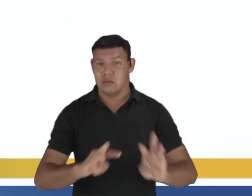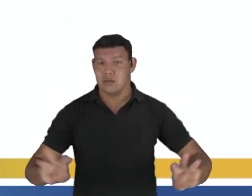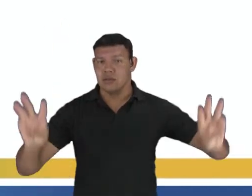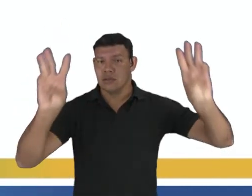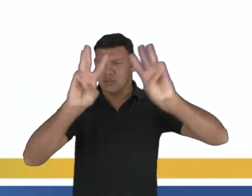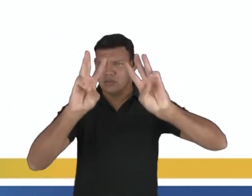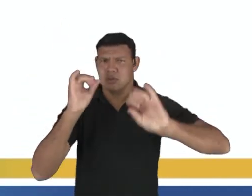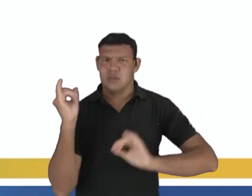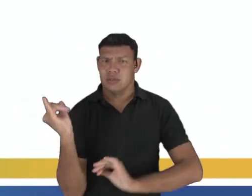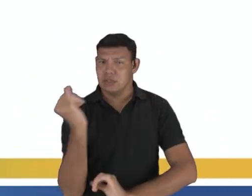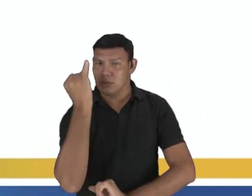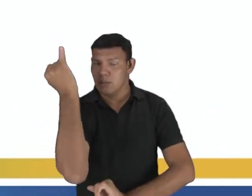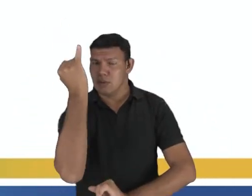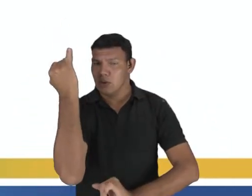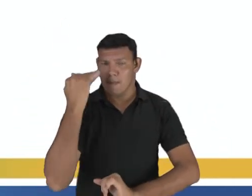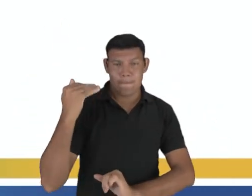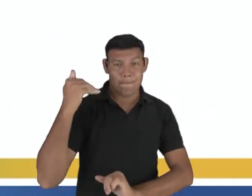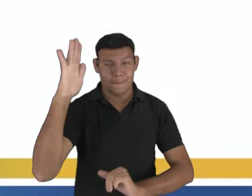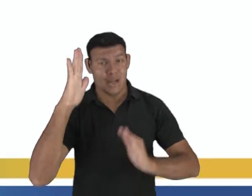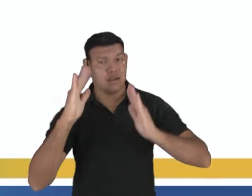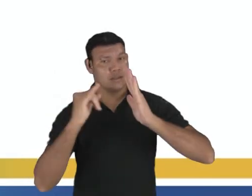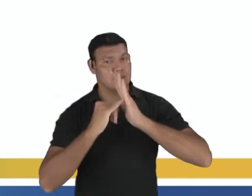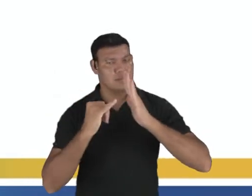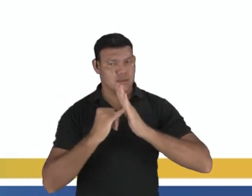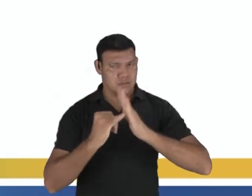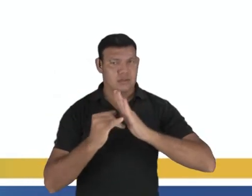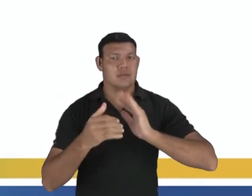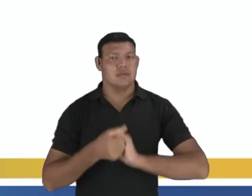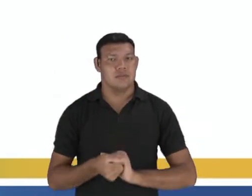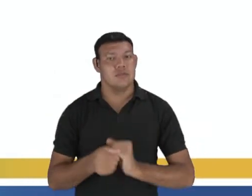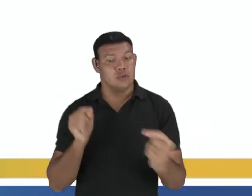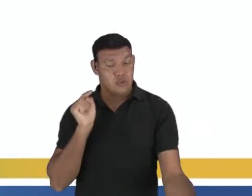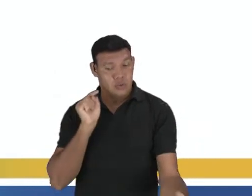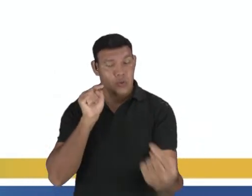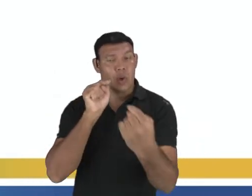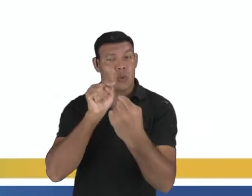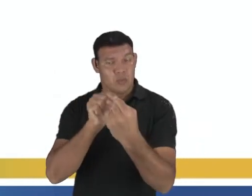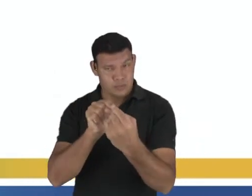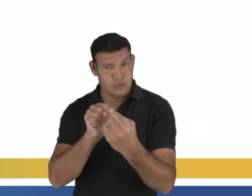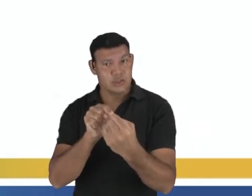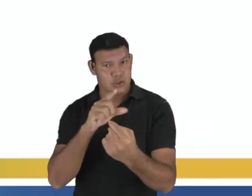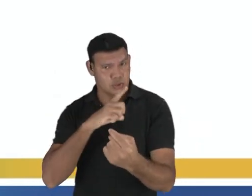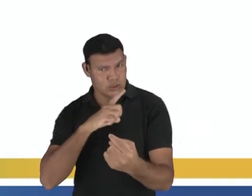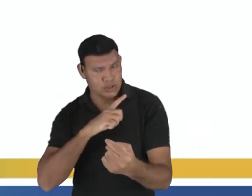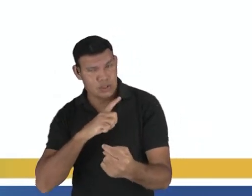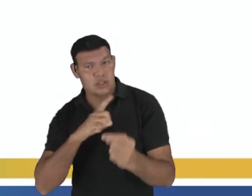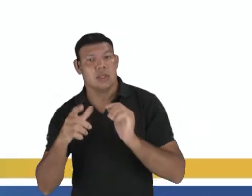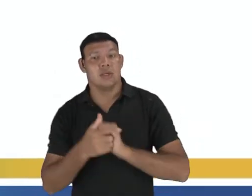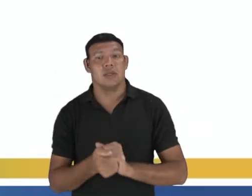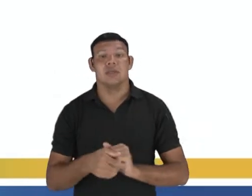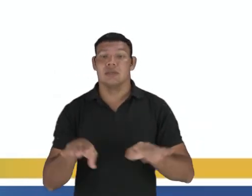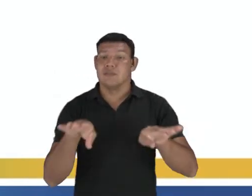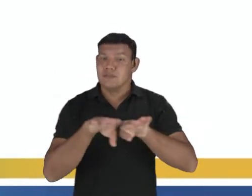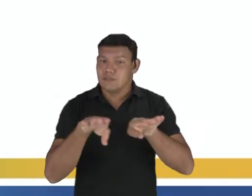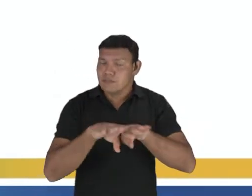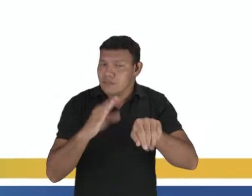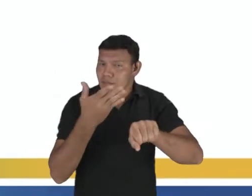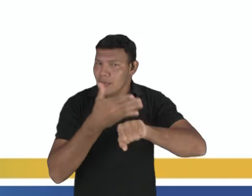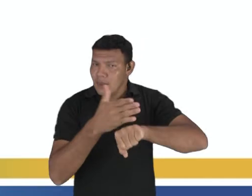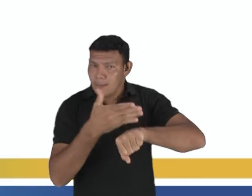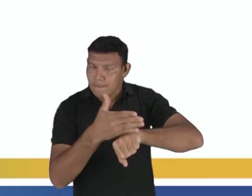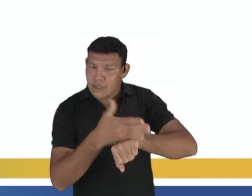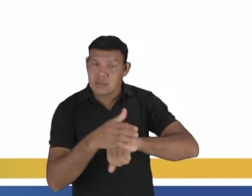mais importante dessas organizações. Além de alguns objetivos, né, a ONU ela